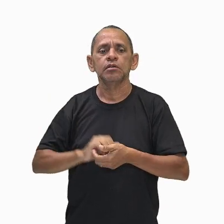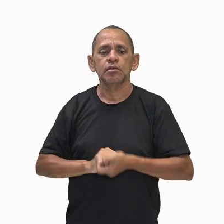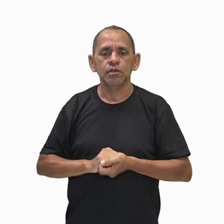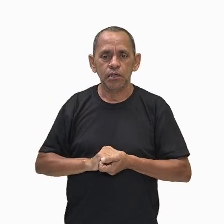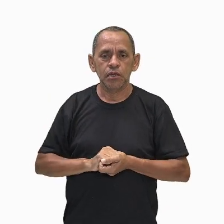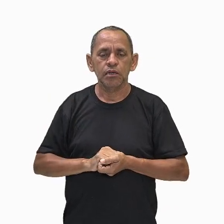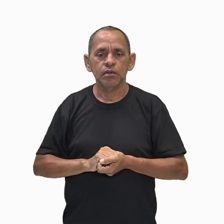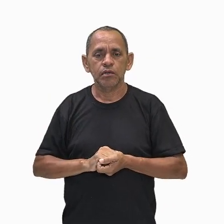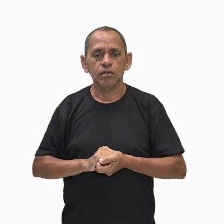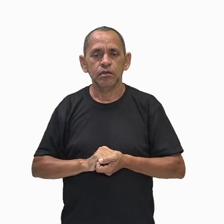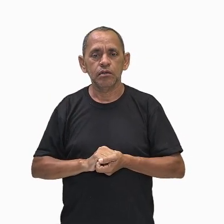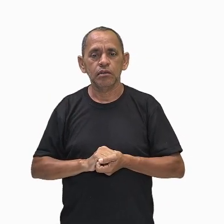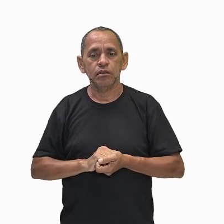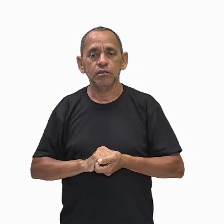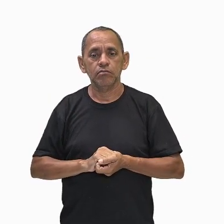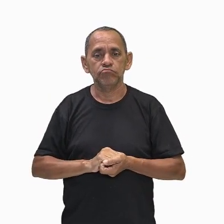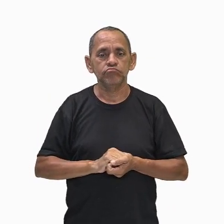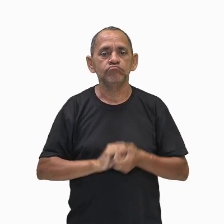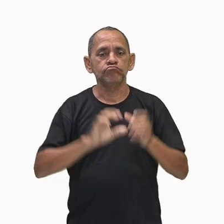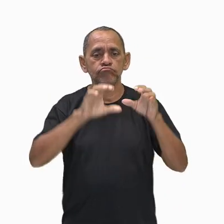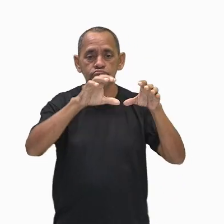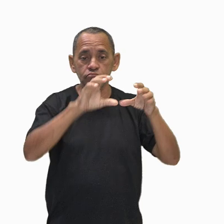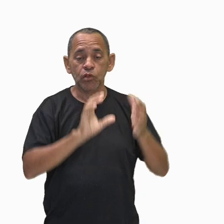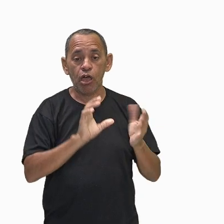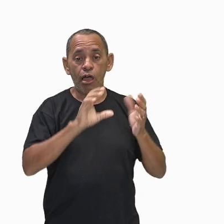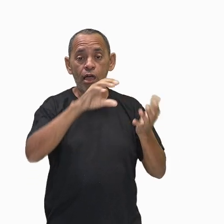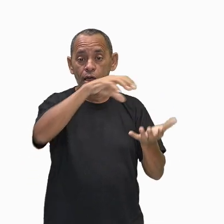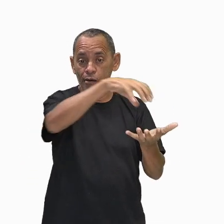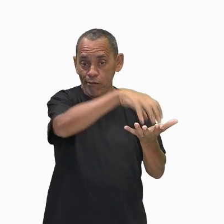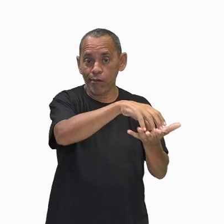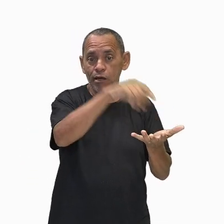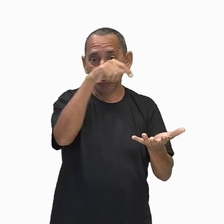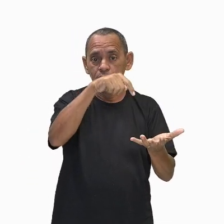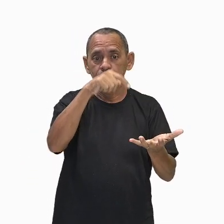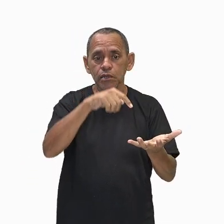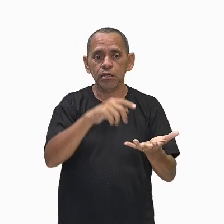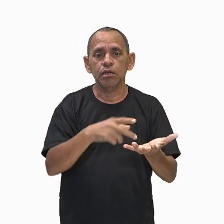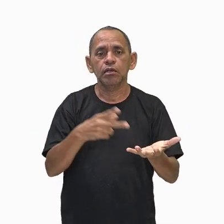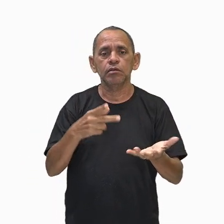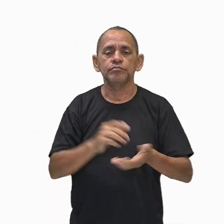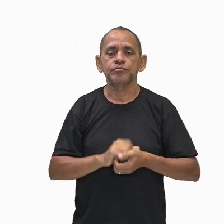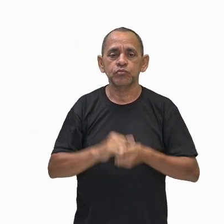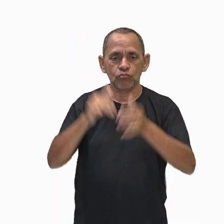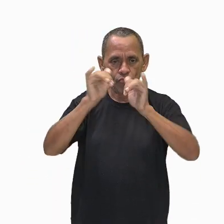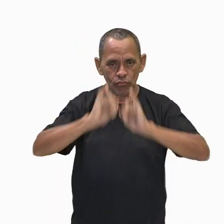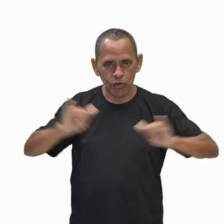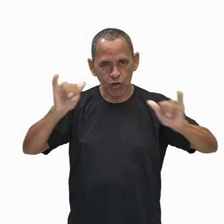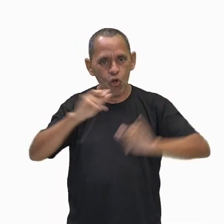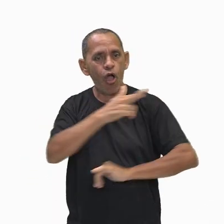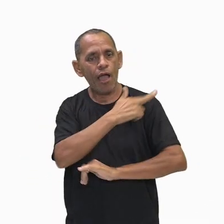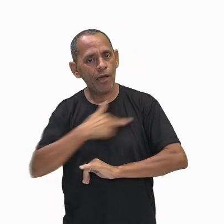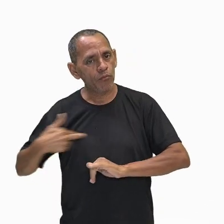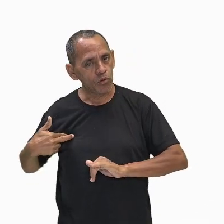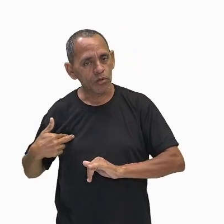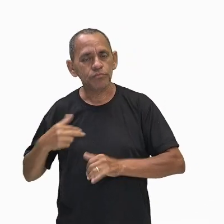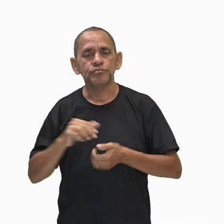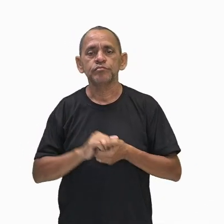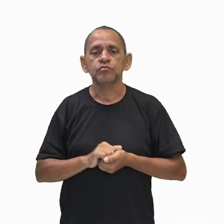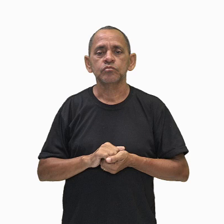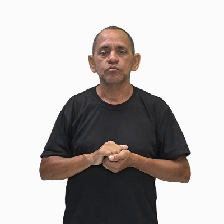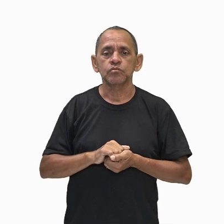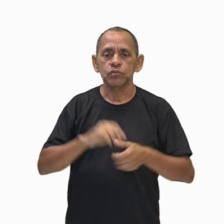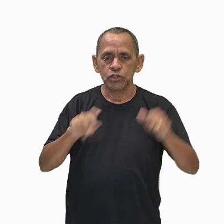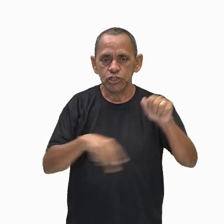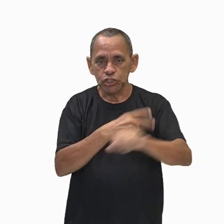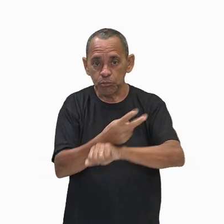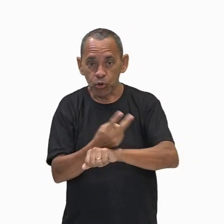ele declarou proclamada a República. 2 dias depois, a